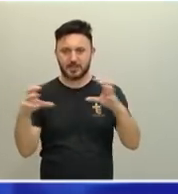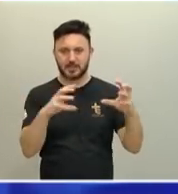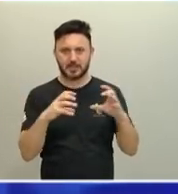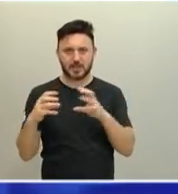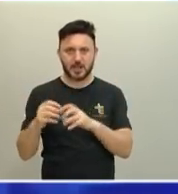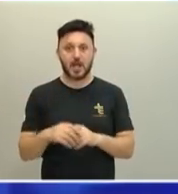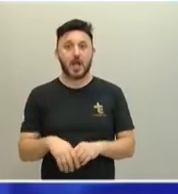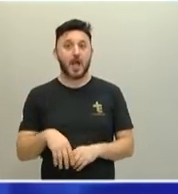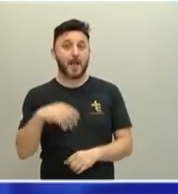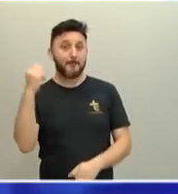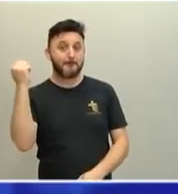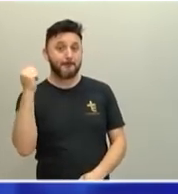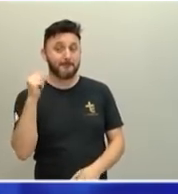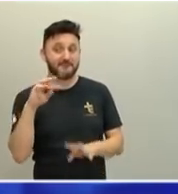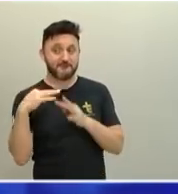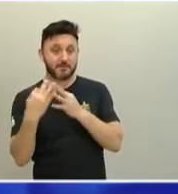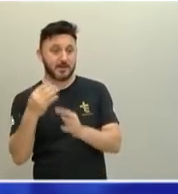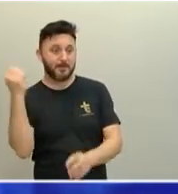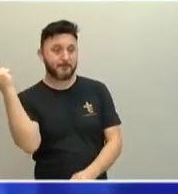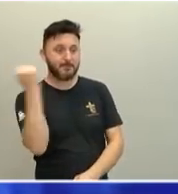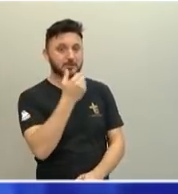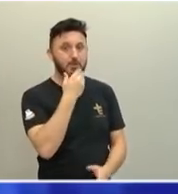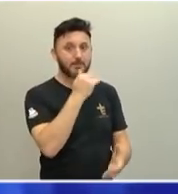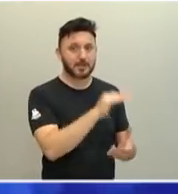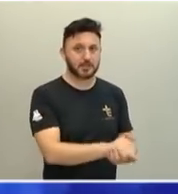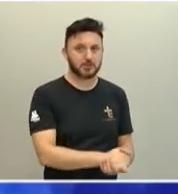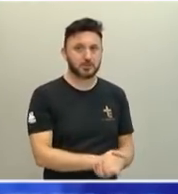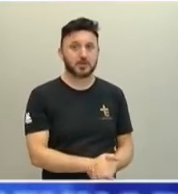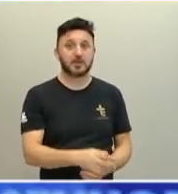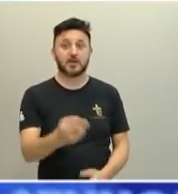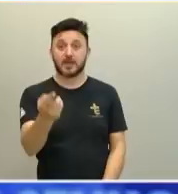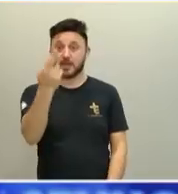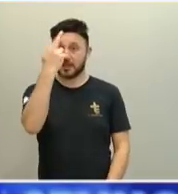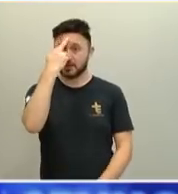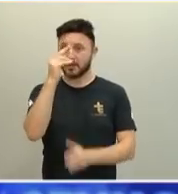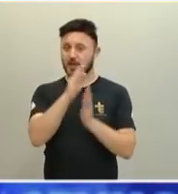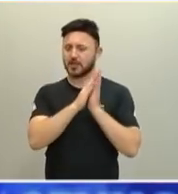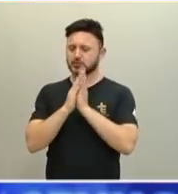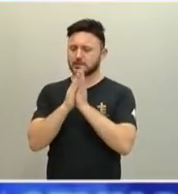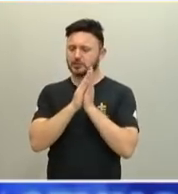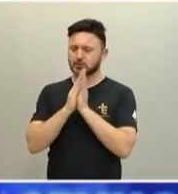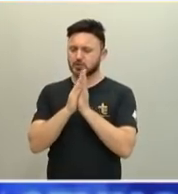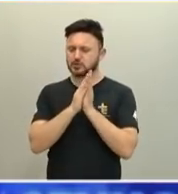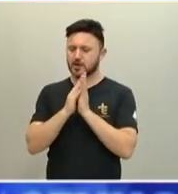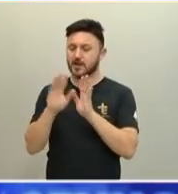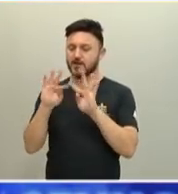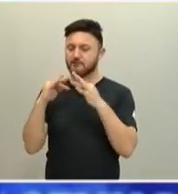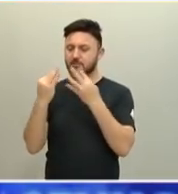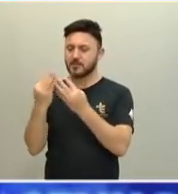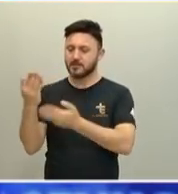dela. As 2 famílias se odiavam. Santa Rita rezou e as 2 famílias se reconciliaram. Viu?